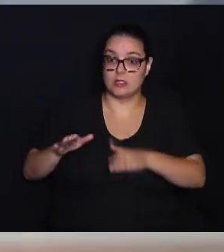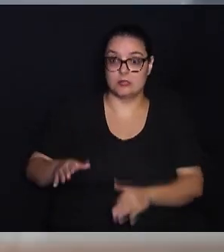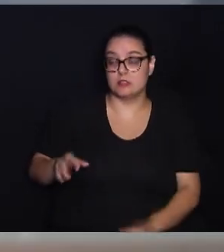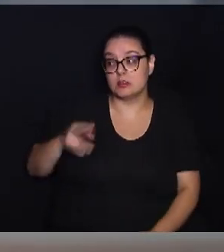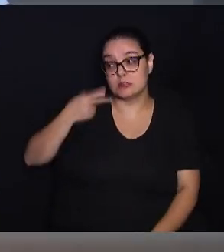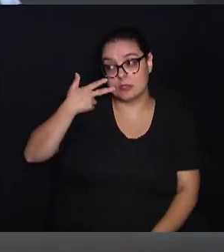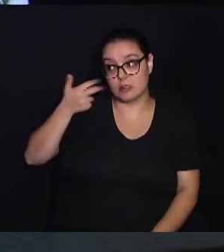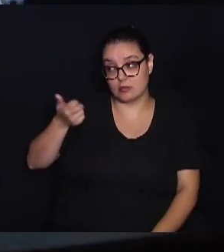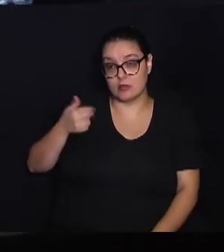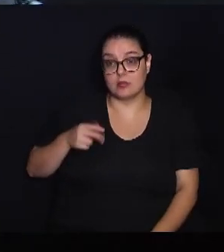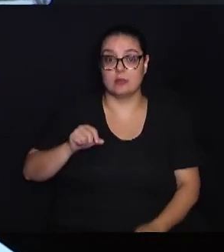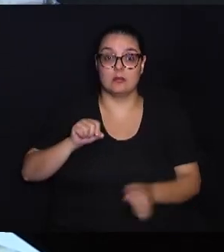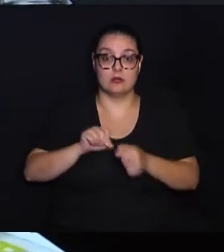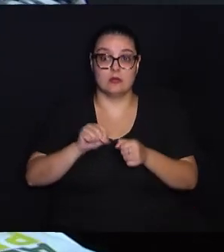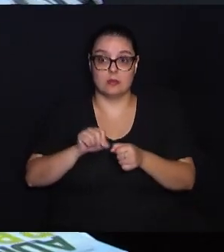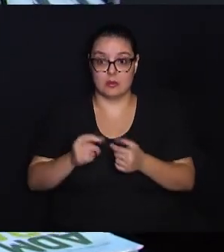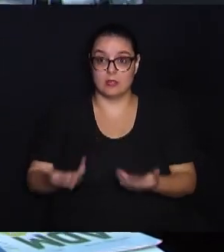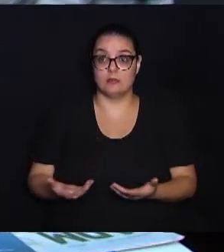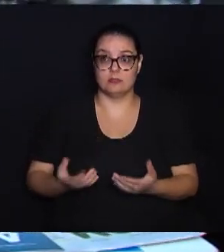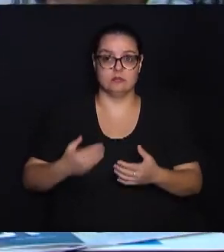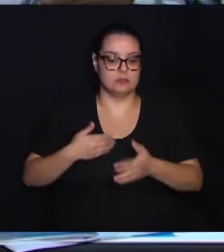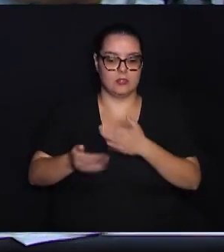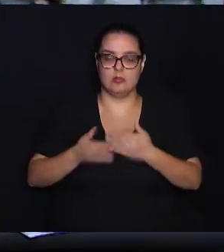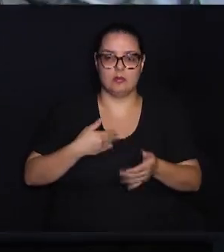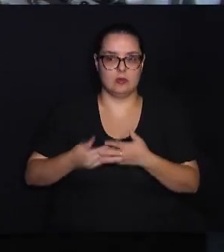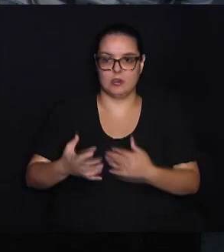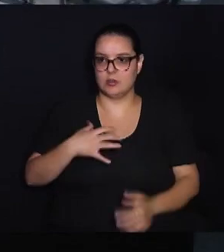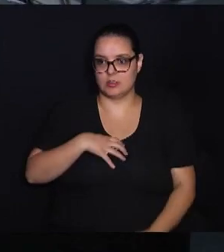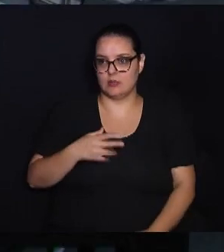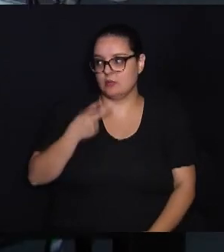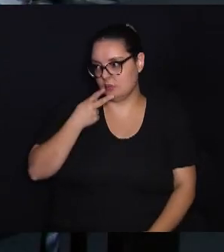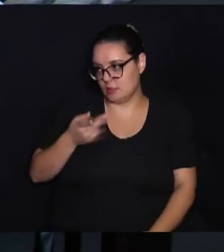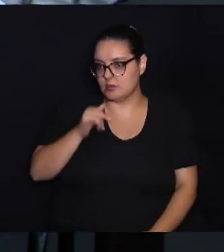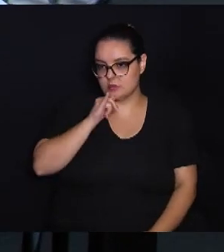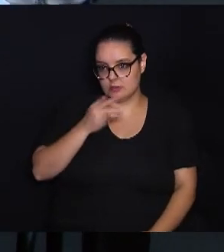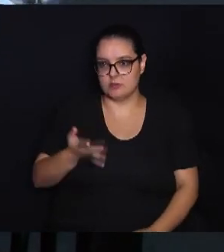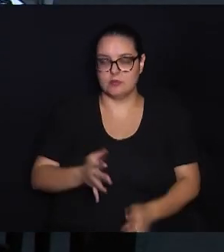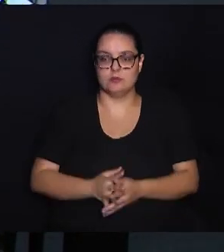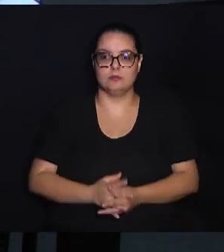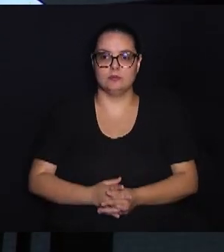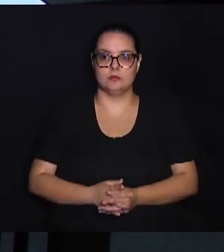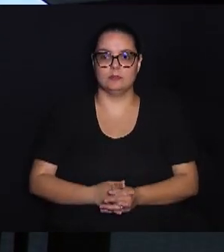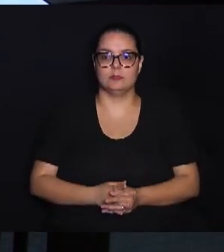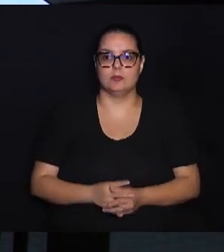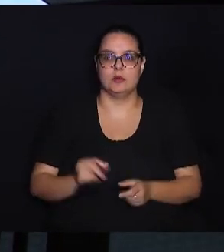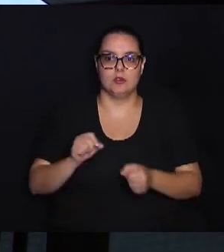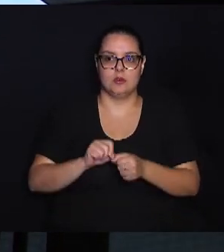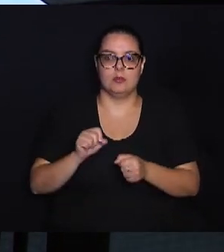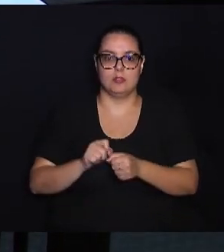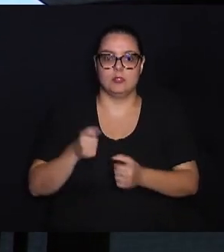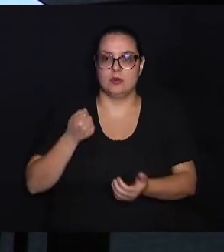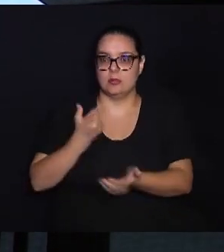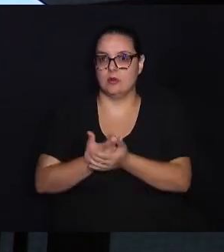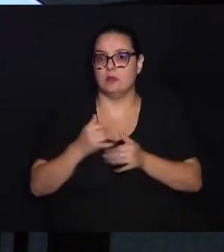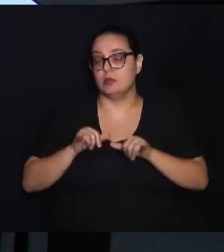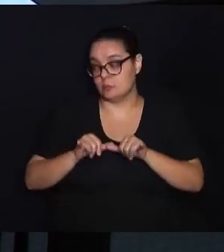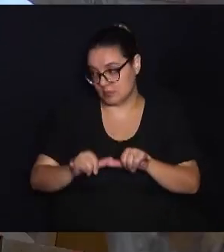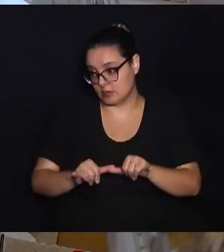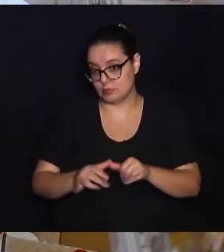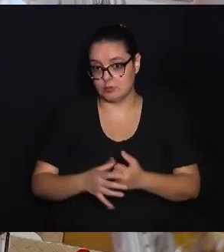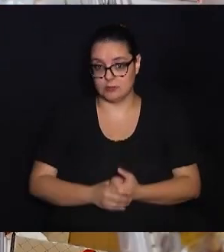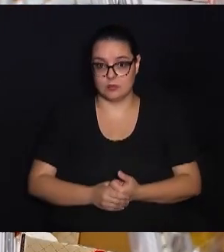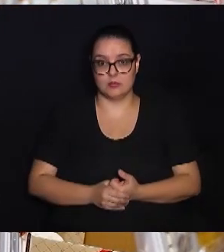muitas vezes, Rafael, a gente faz de maneira deliberada. Vou dar um exemplo para vocês, tá? Fazer compra no